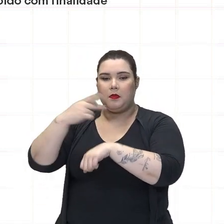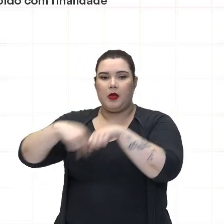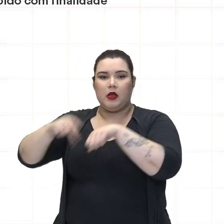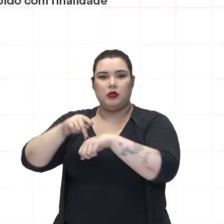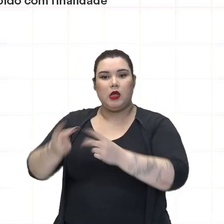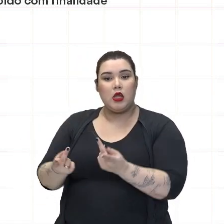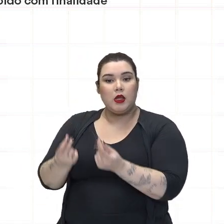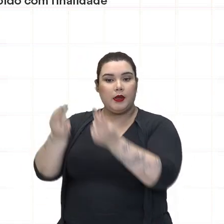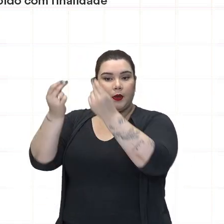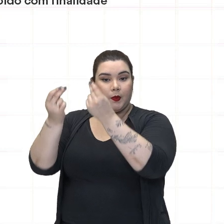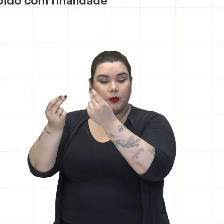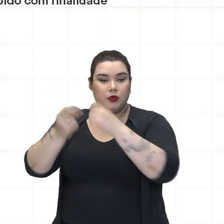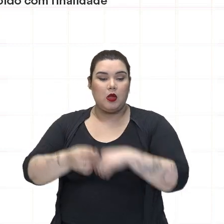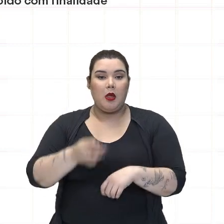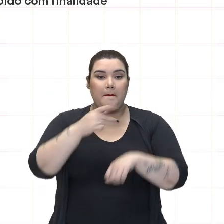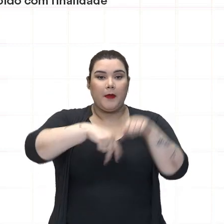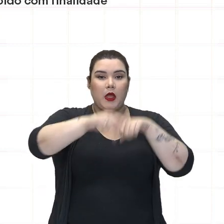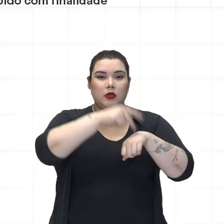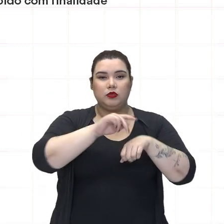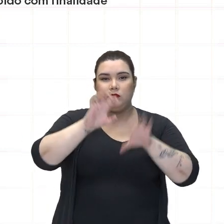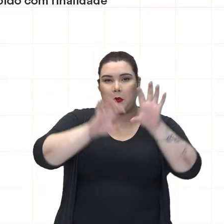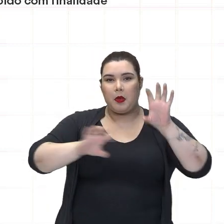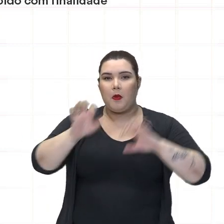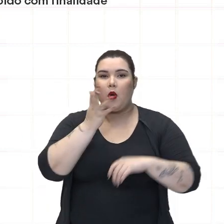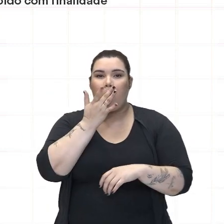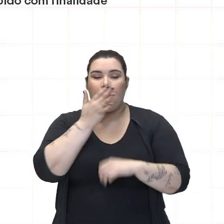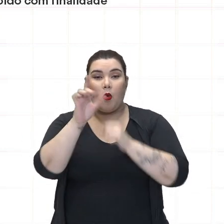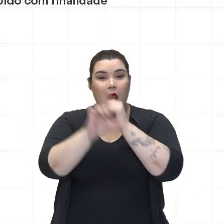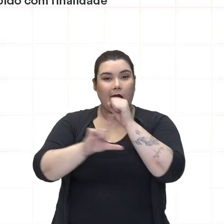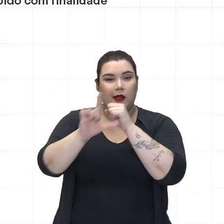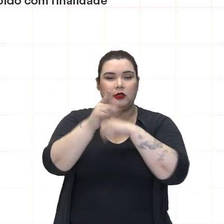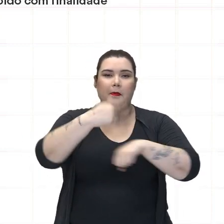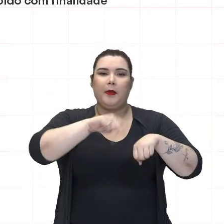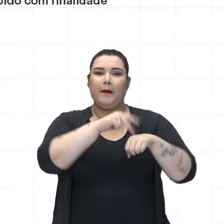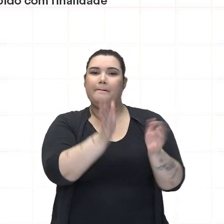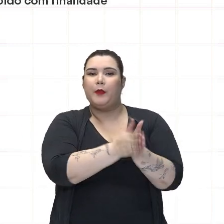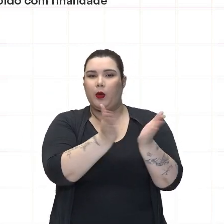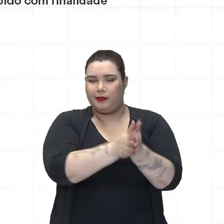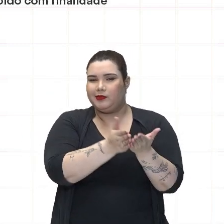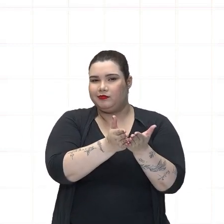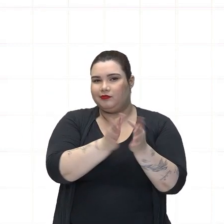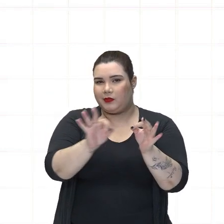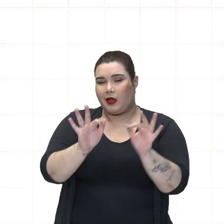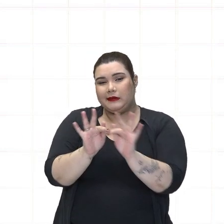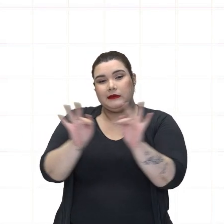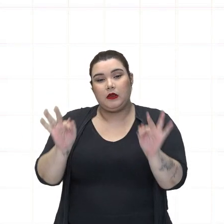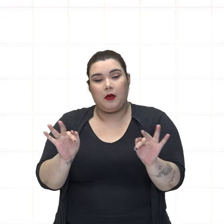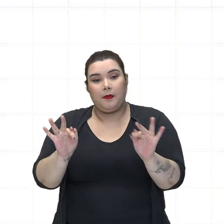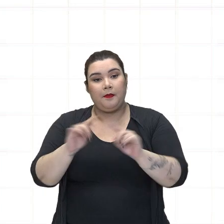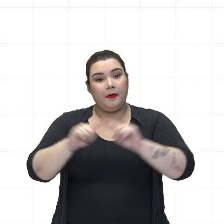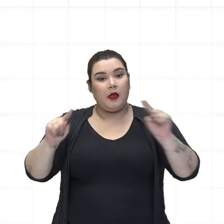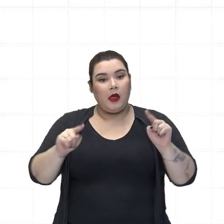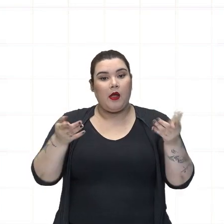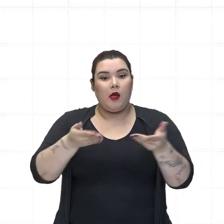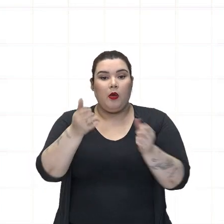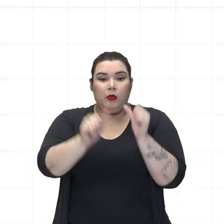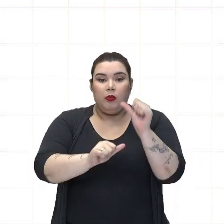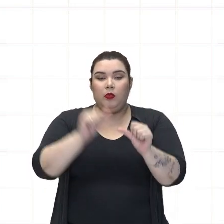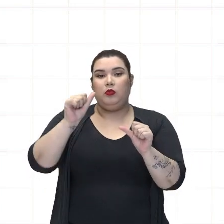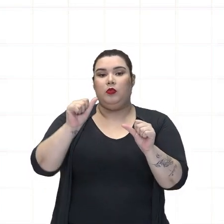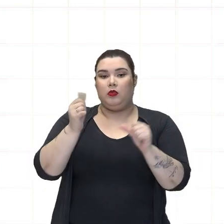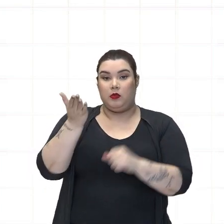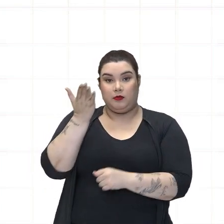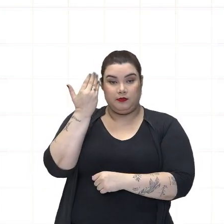países subdesenvolvidos, né? Era simples assim, né? E a gente tem uma outra forma de dividir o mundo que era